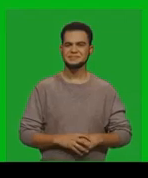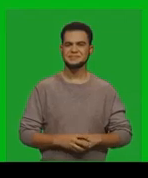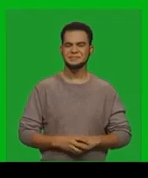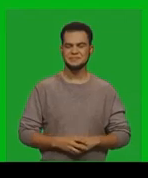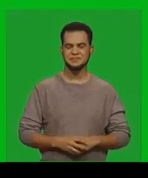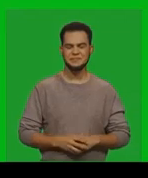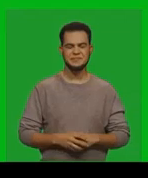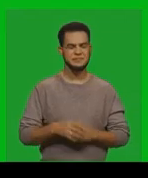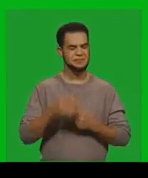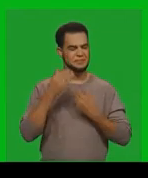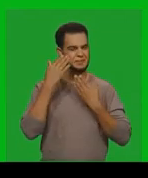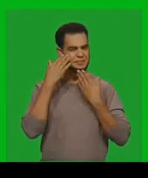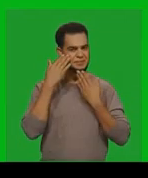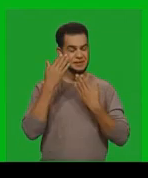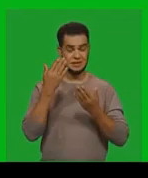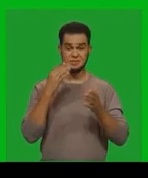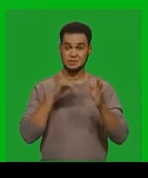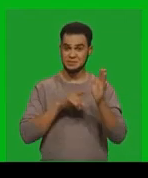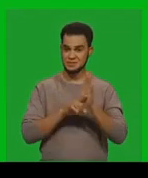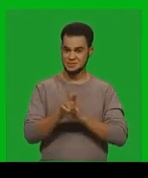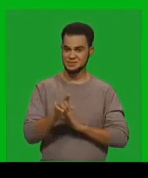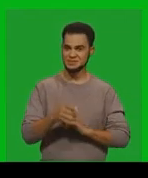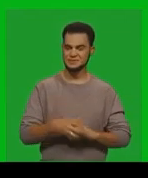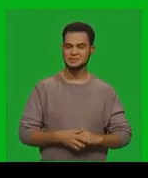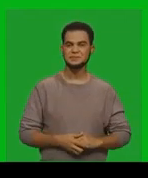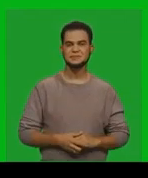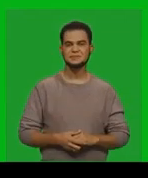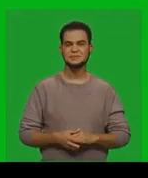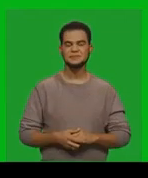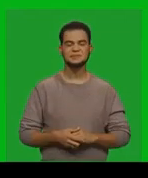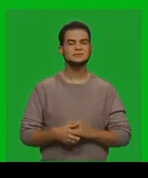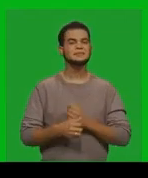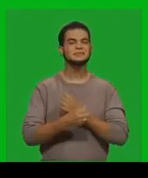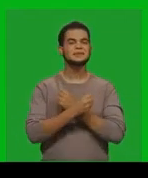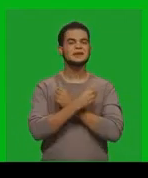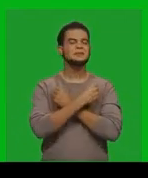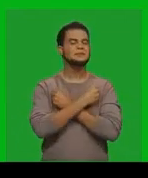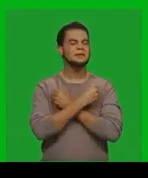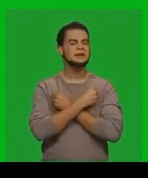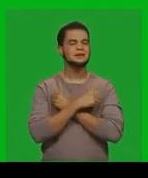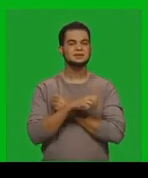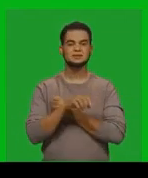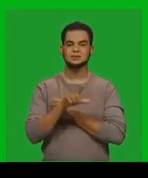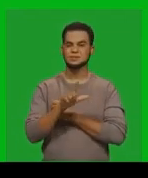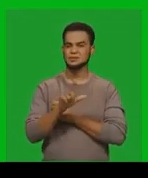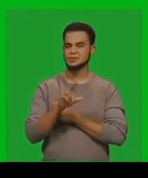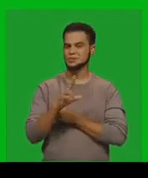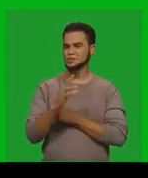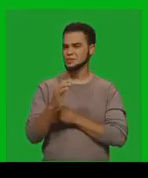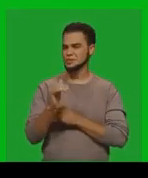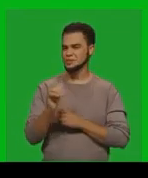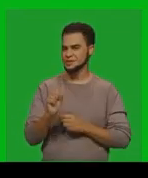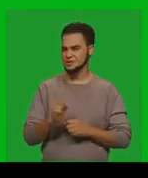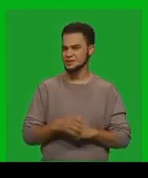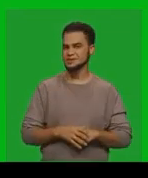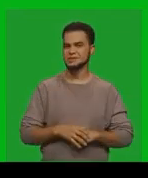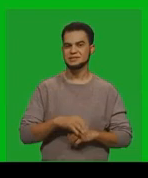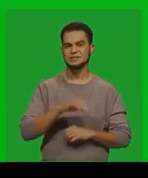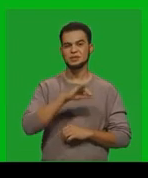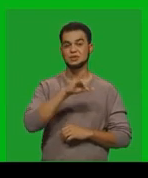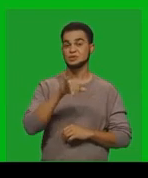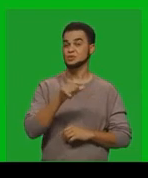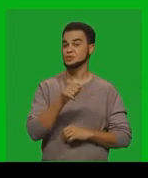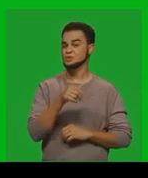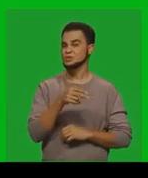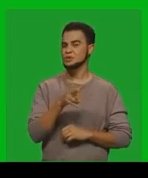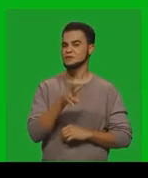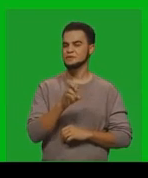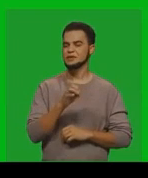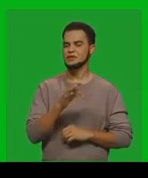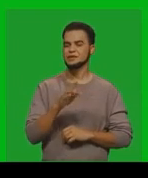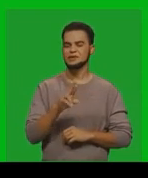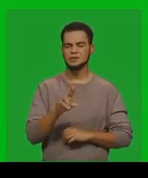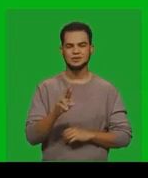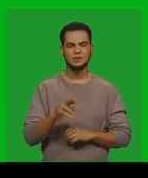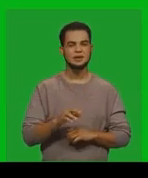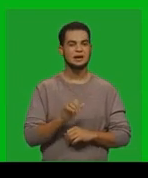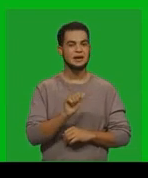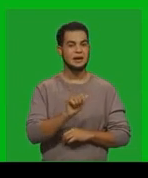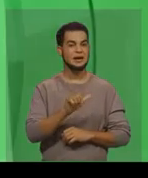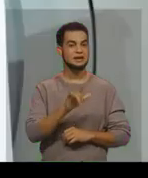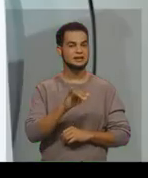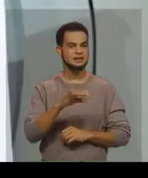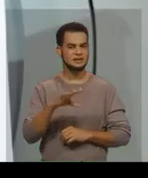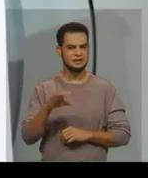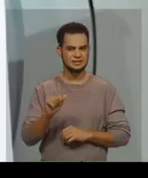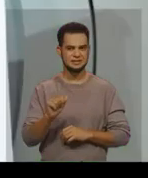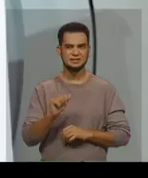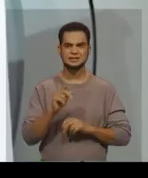Obrigado pela pergunta, pessoal. Abraço para o Lucas de Alpinópolis, João Vitor de Juiz de Fora, Alícia. O pessoal tem